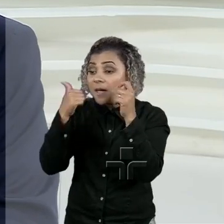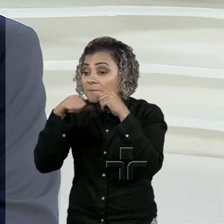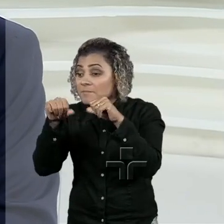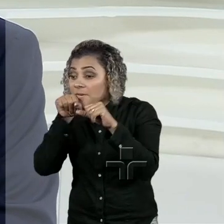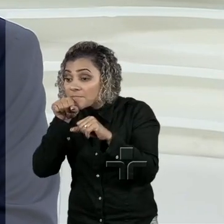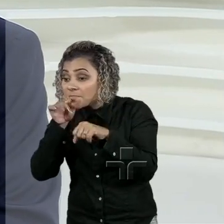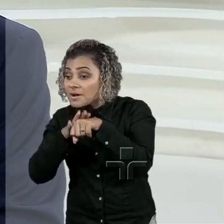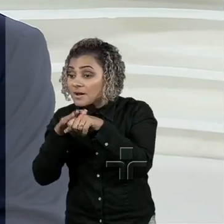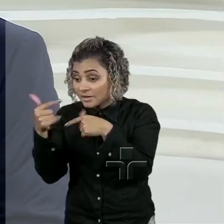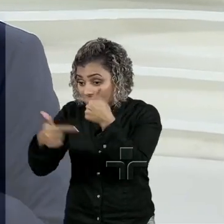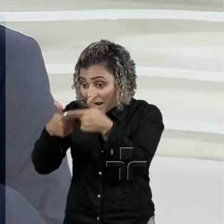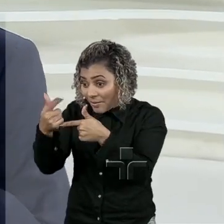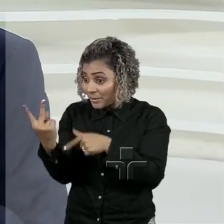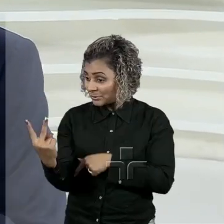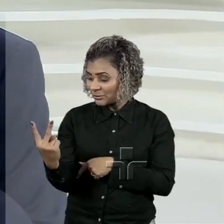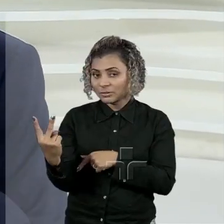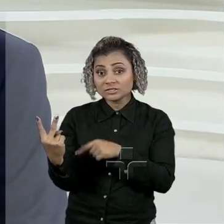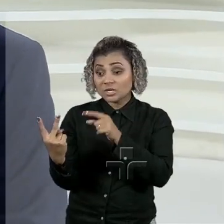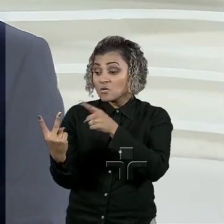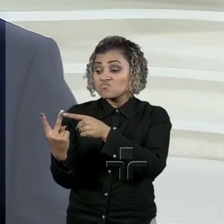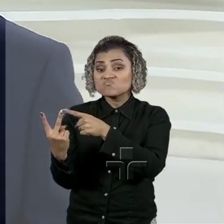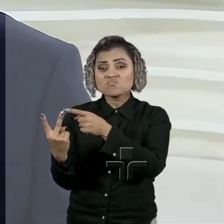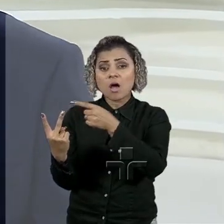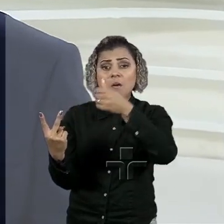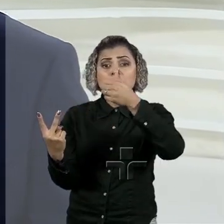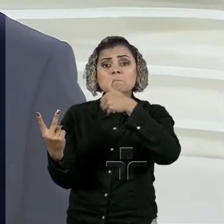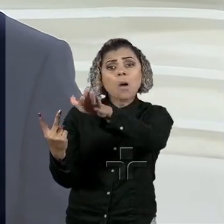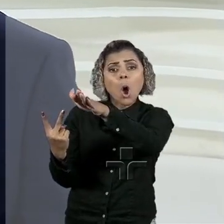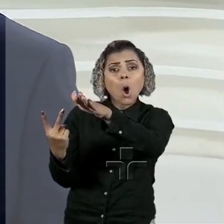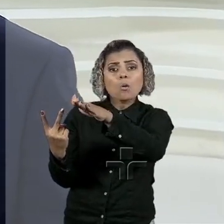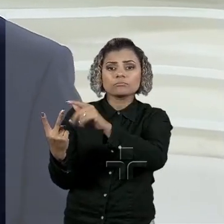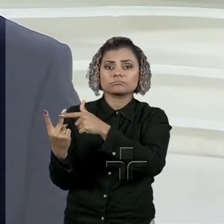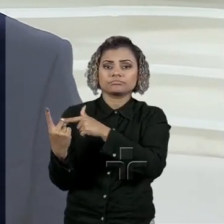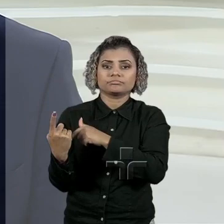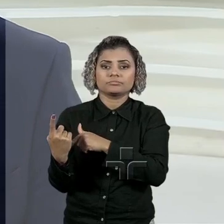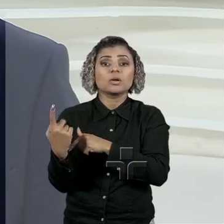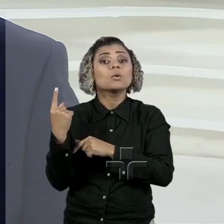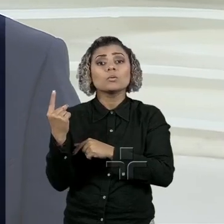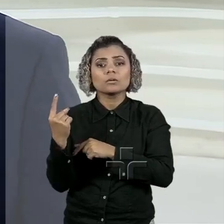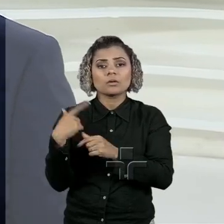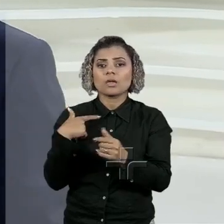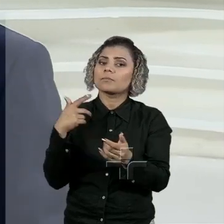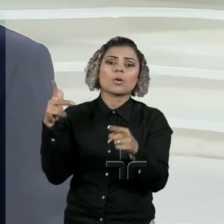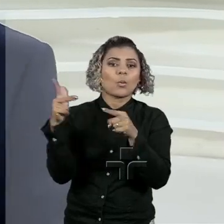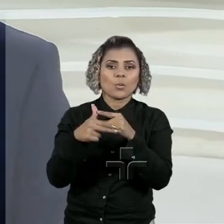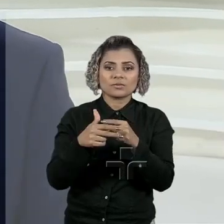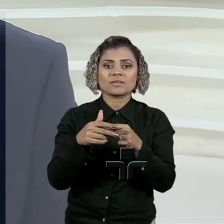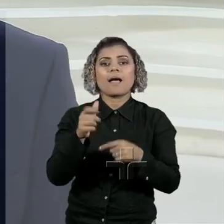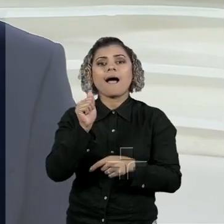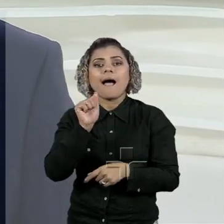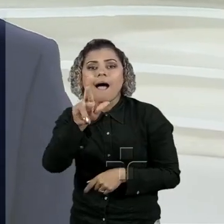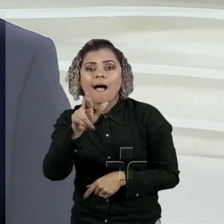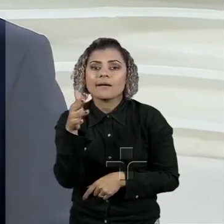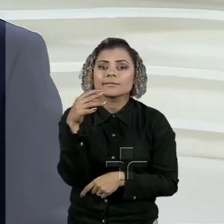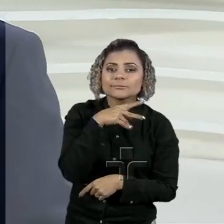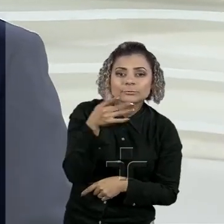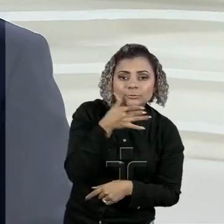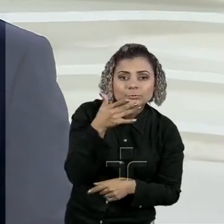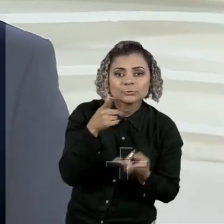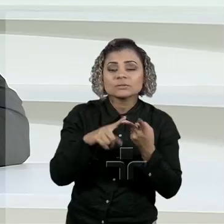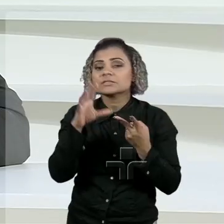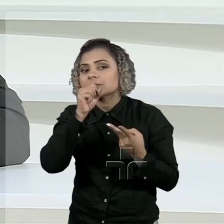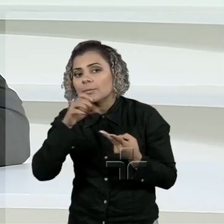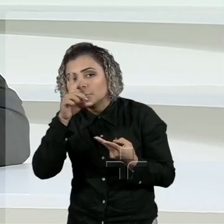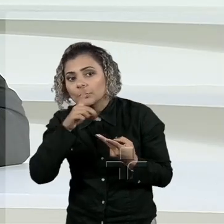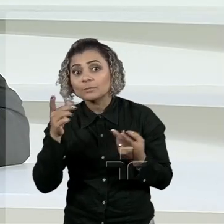fica desempregado, ele vai cortar várias coisas dentro de casa. Ele vai cortar o ar-condicionado, ele vai cortar o cinema no fim de